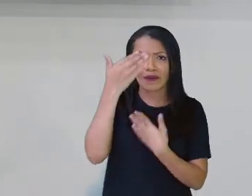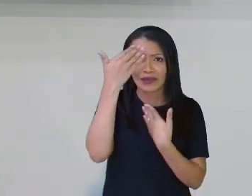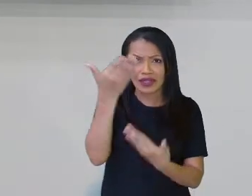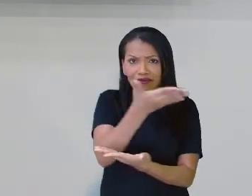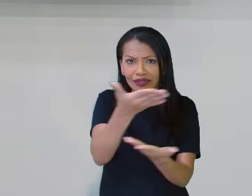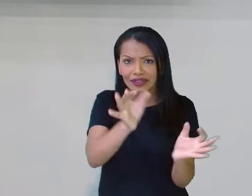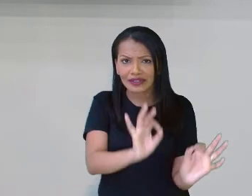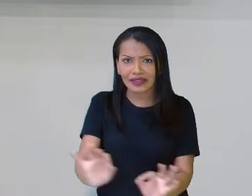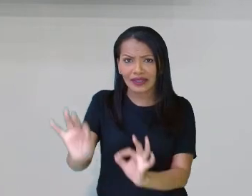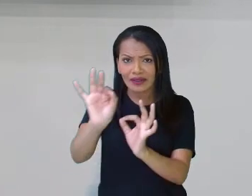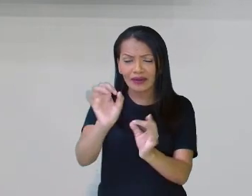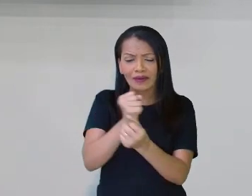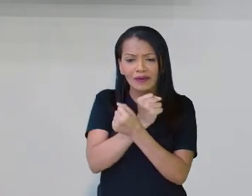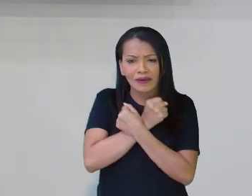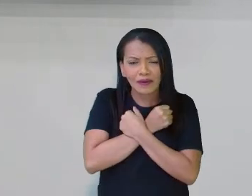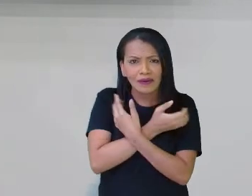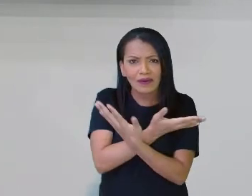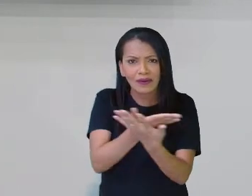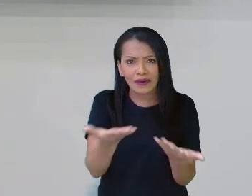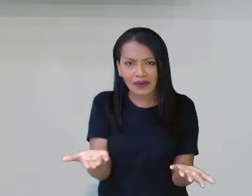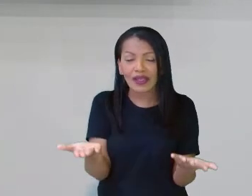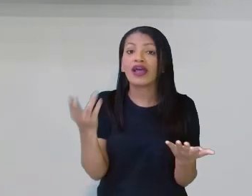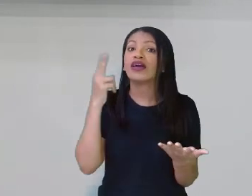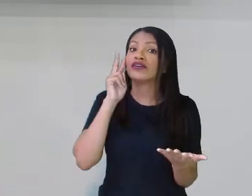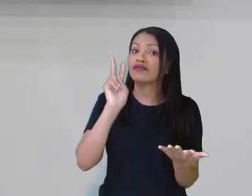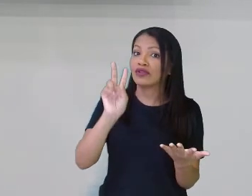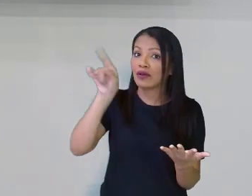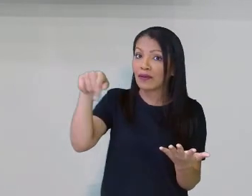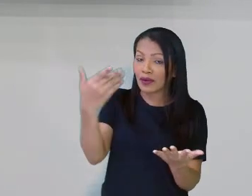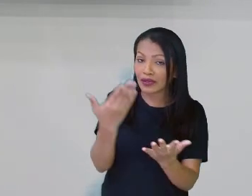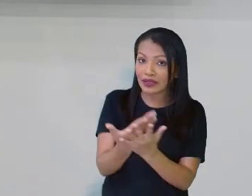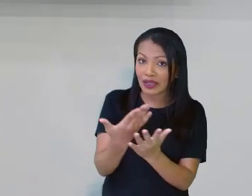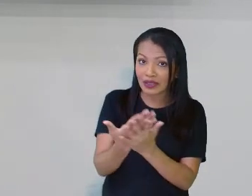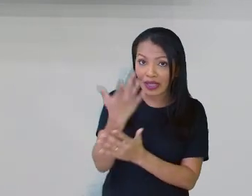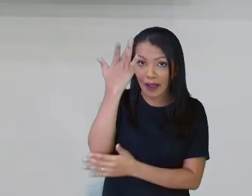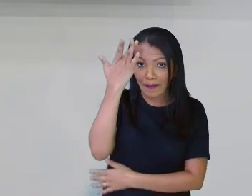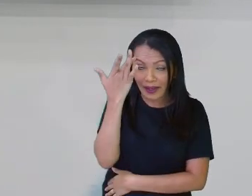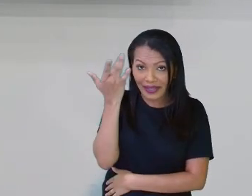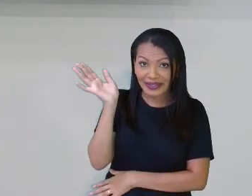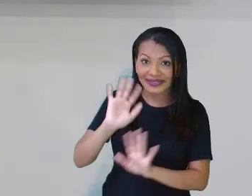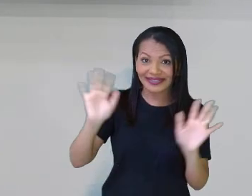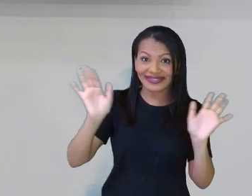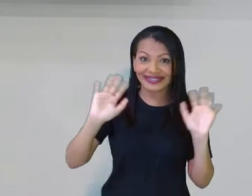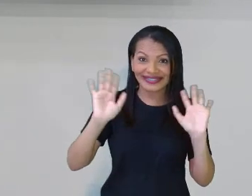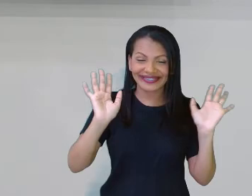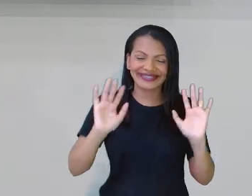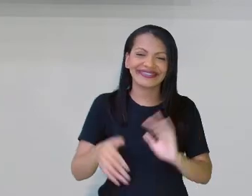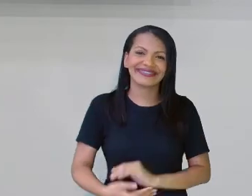vocês um grande abraço. E a gente se vê amanhã.